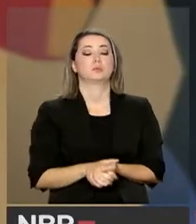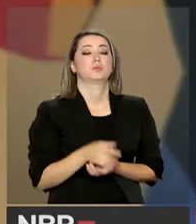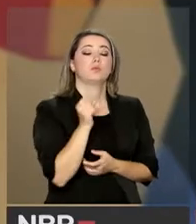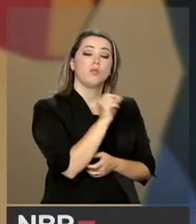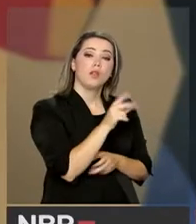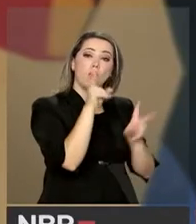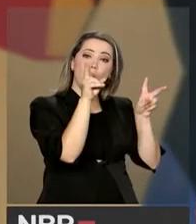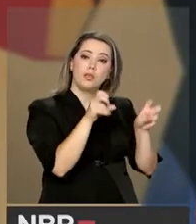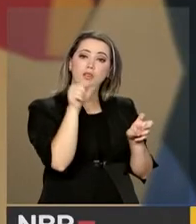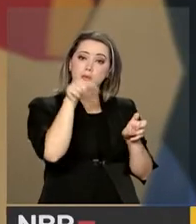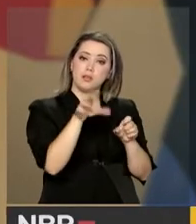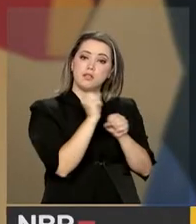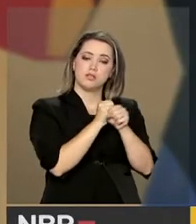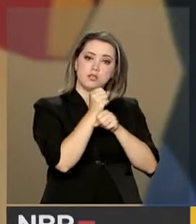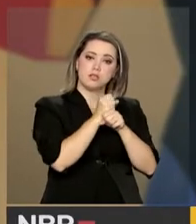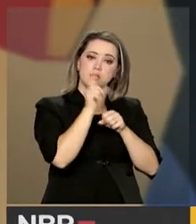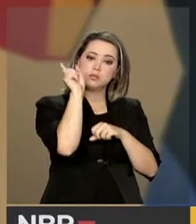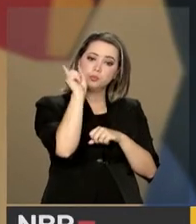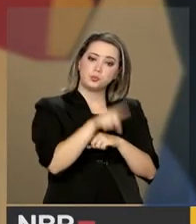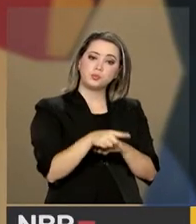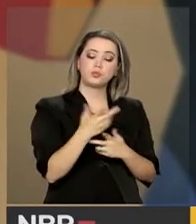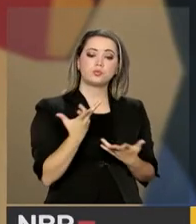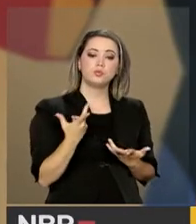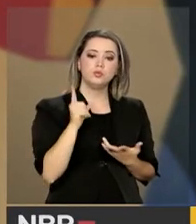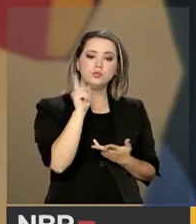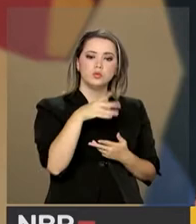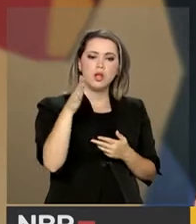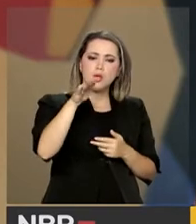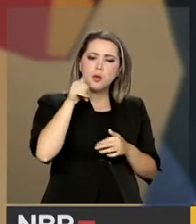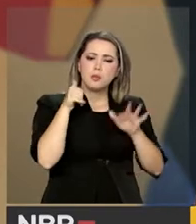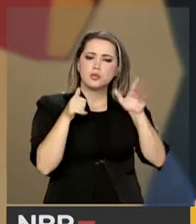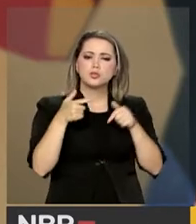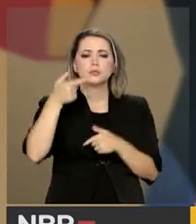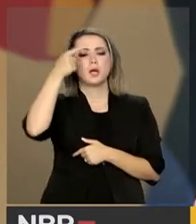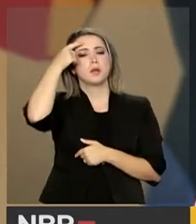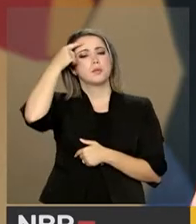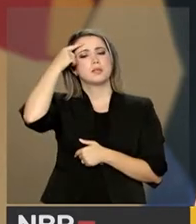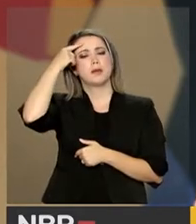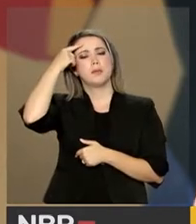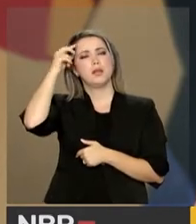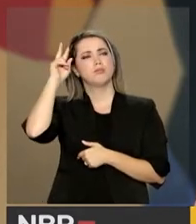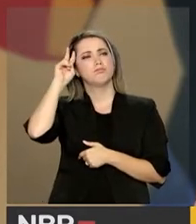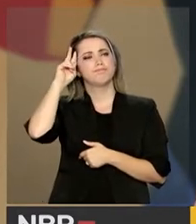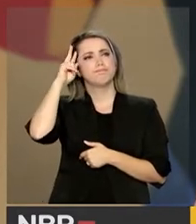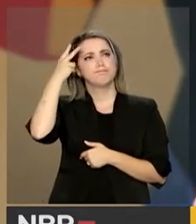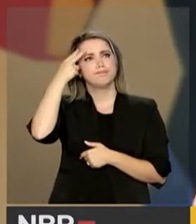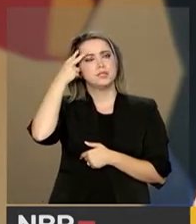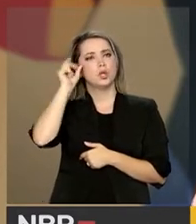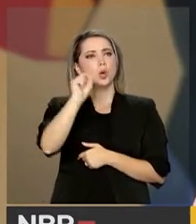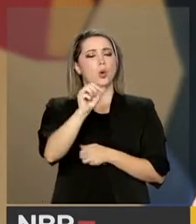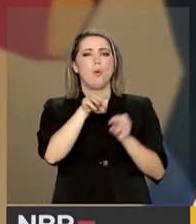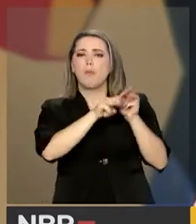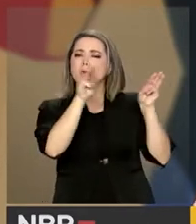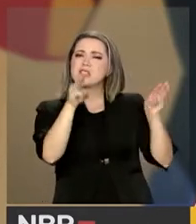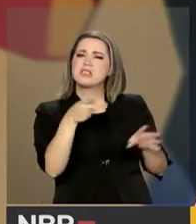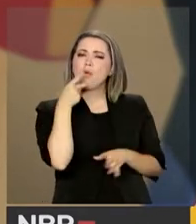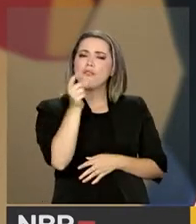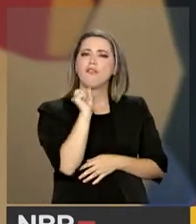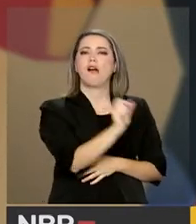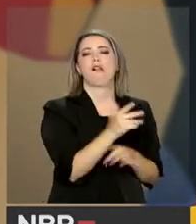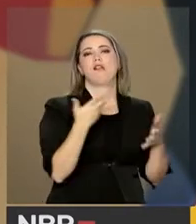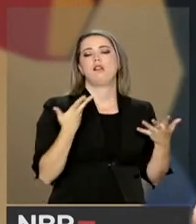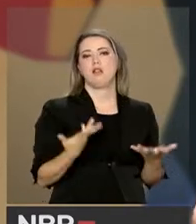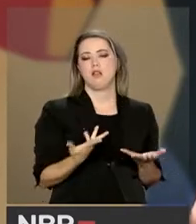desse ano, ele é uma chamada reflexão sobre o que os museus dizem, quais são as narrativas que os